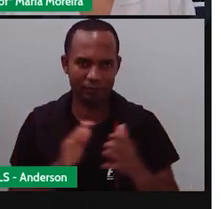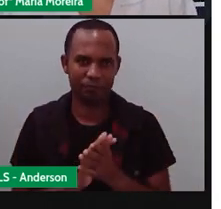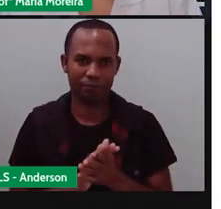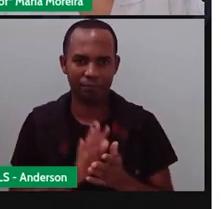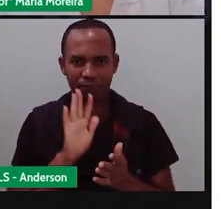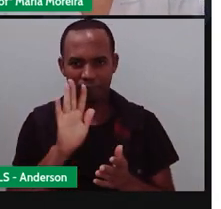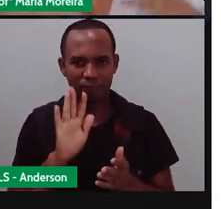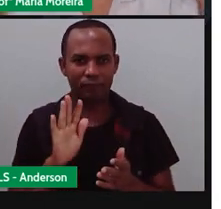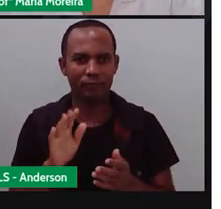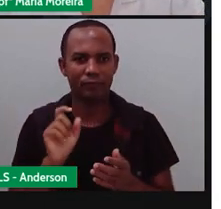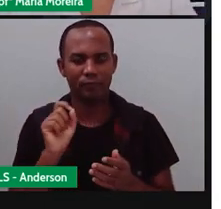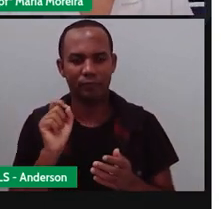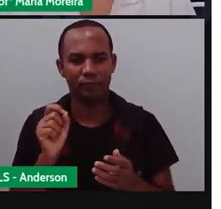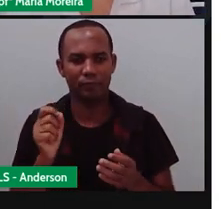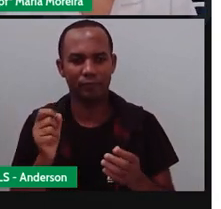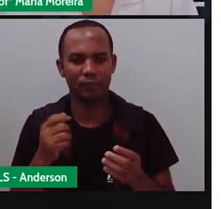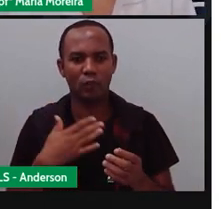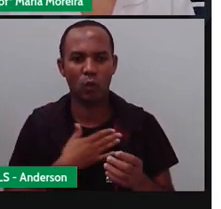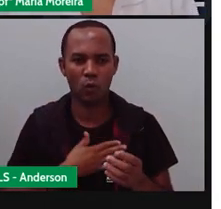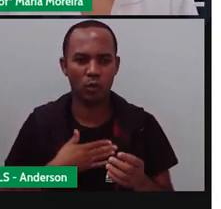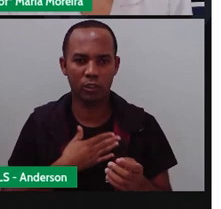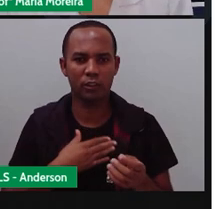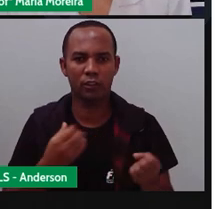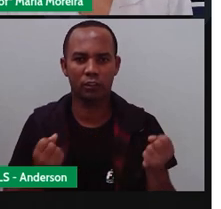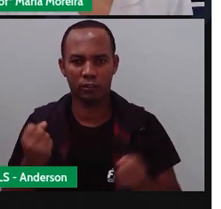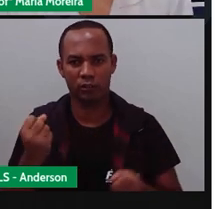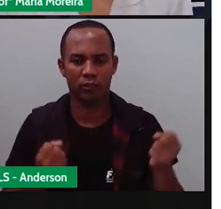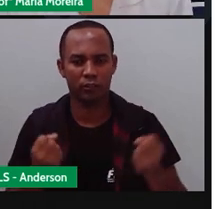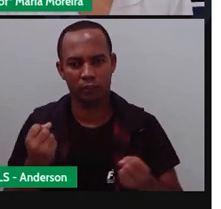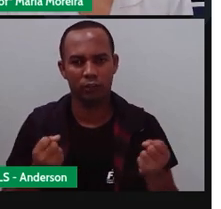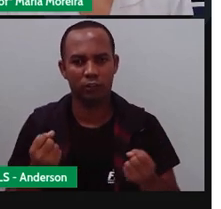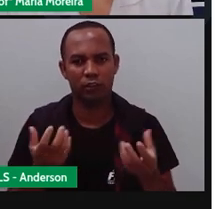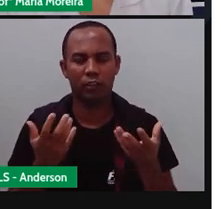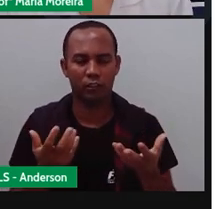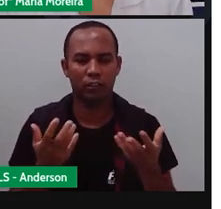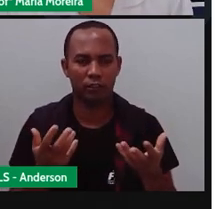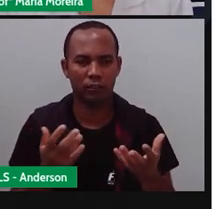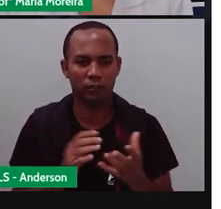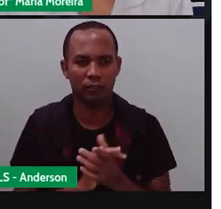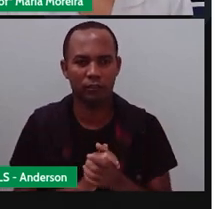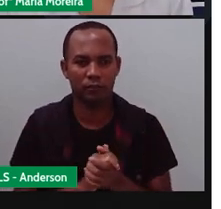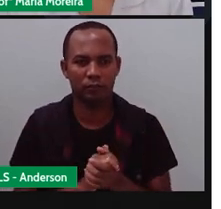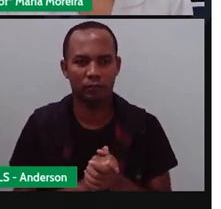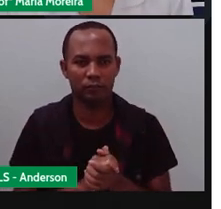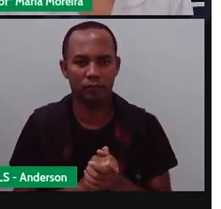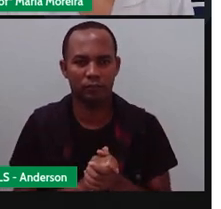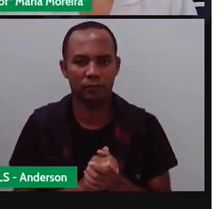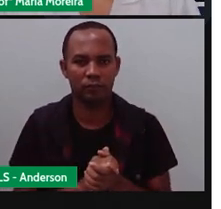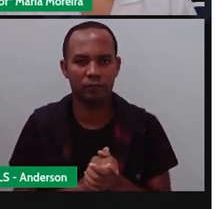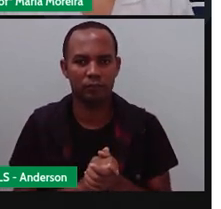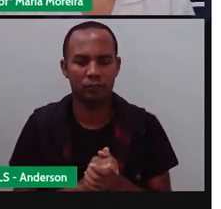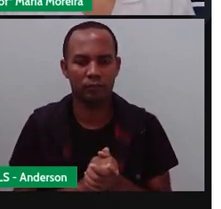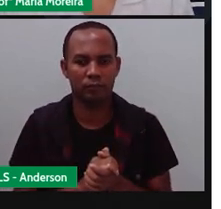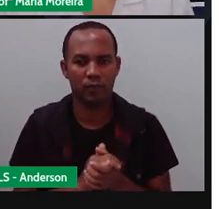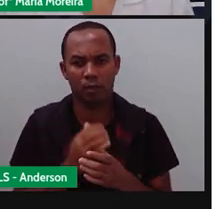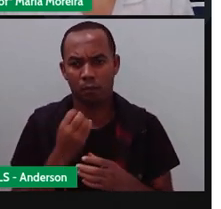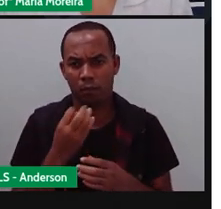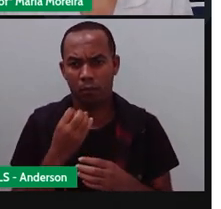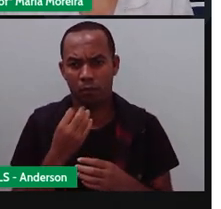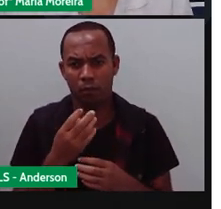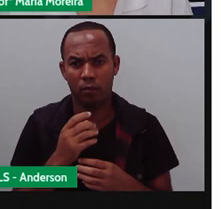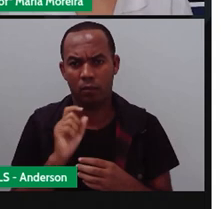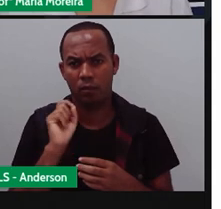fato dirigir o que ele é o que imponente mas não posso porque minha habilitação não permite tá bom